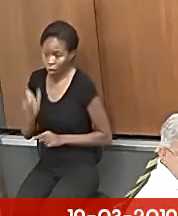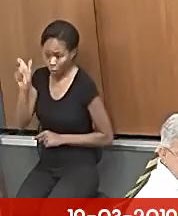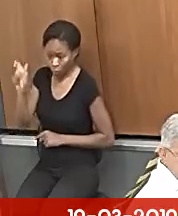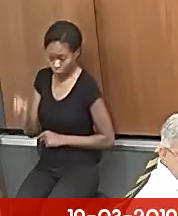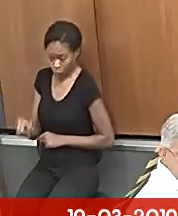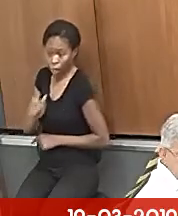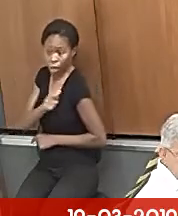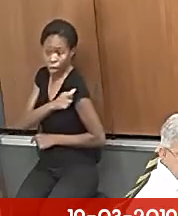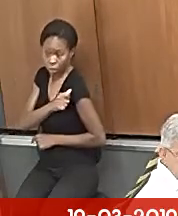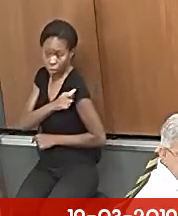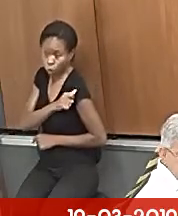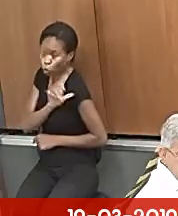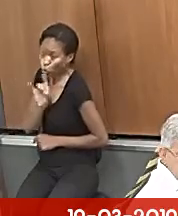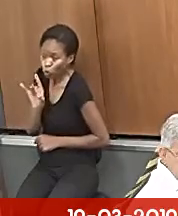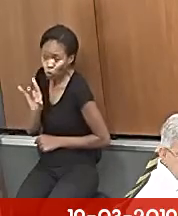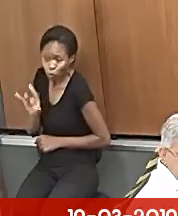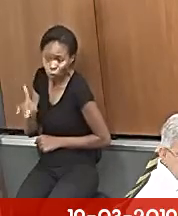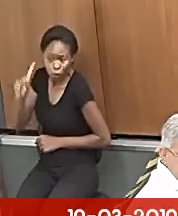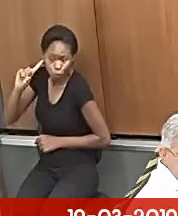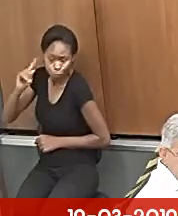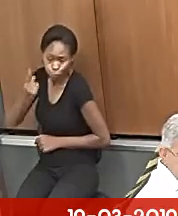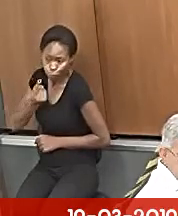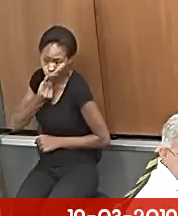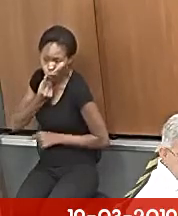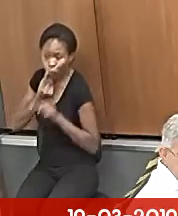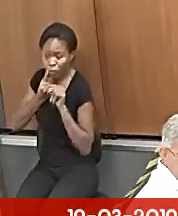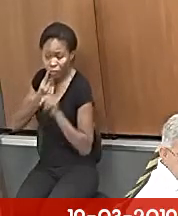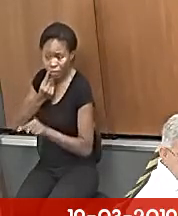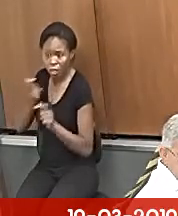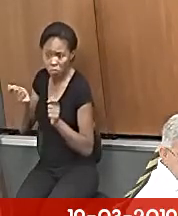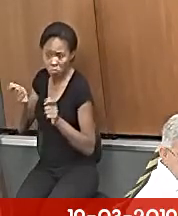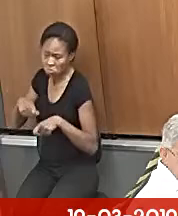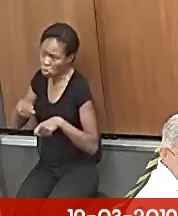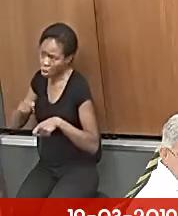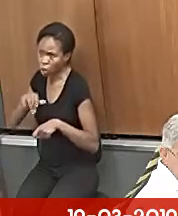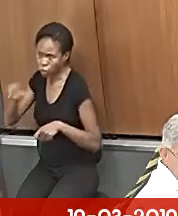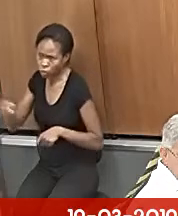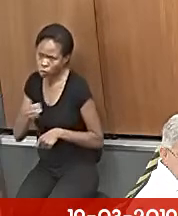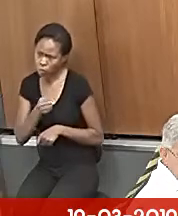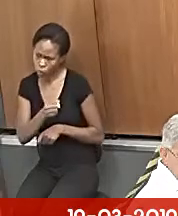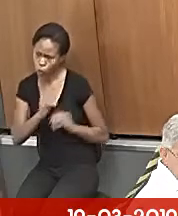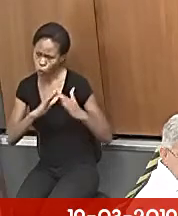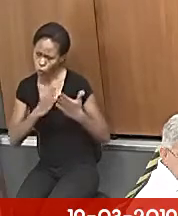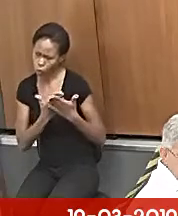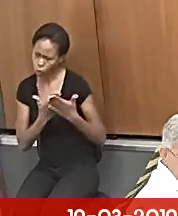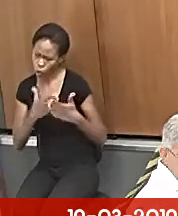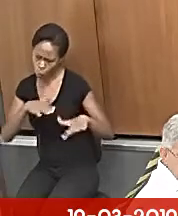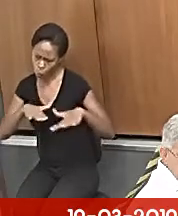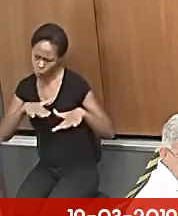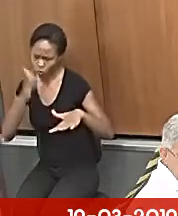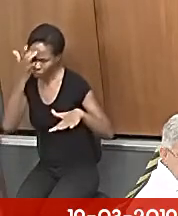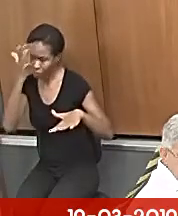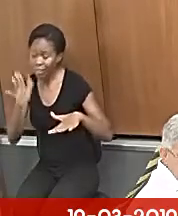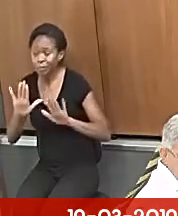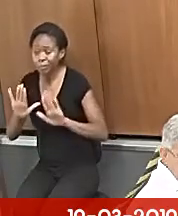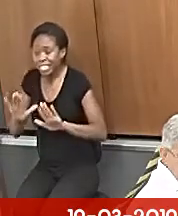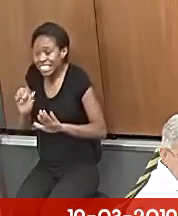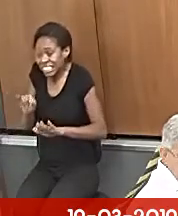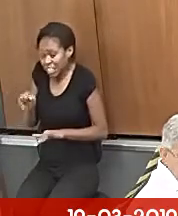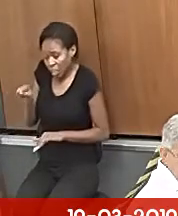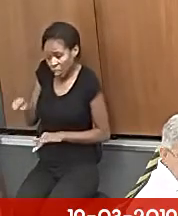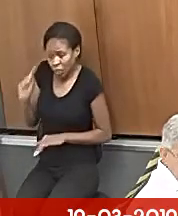só a surdez ele tem uma chance ainda maior de se incluir na escola comum mas se ele tem a surdez associada com outras